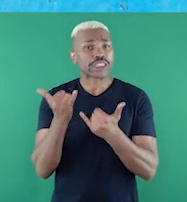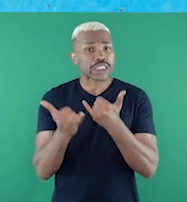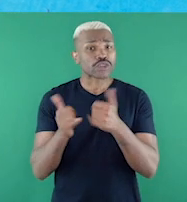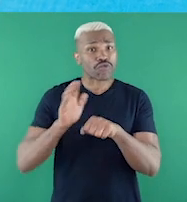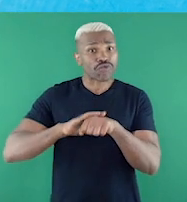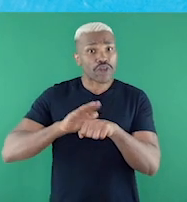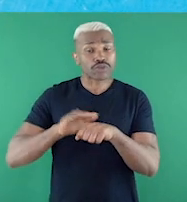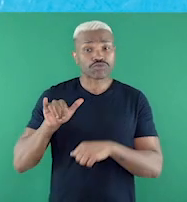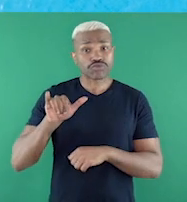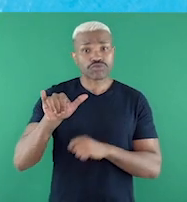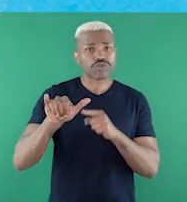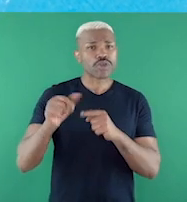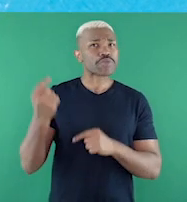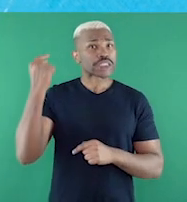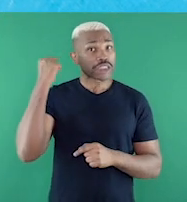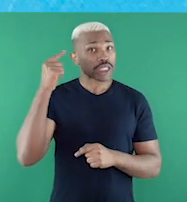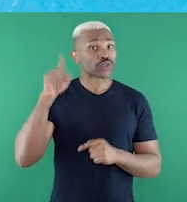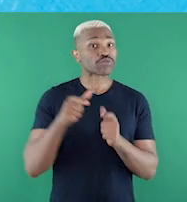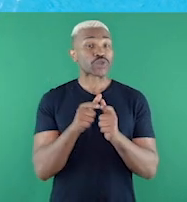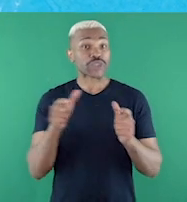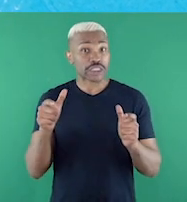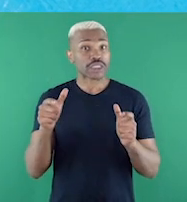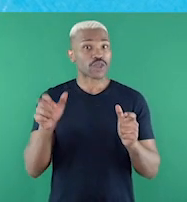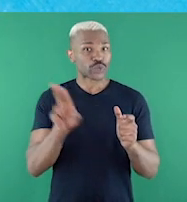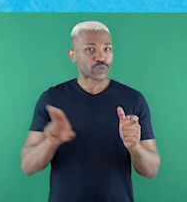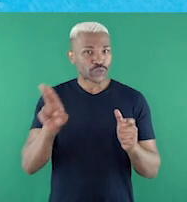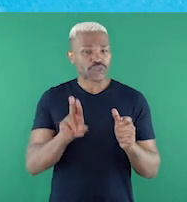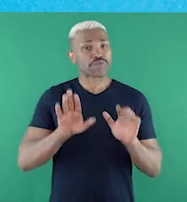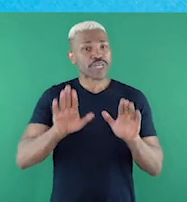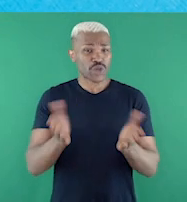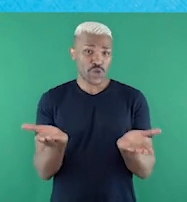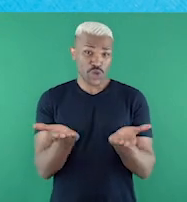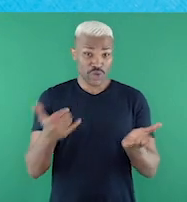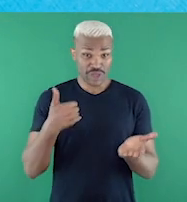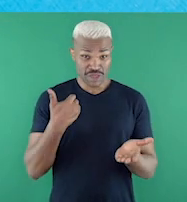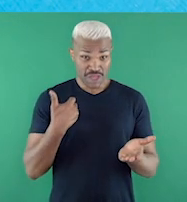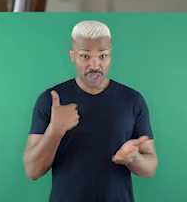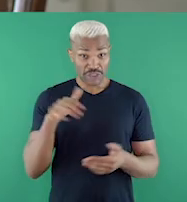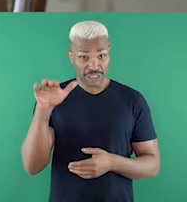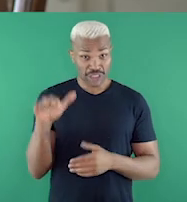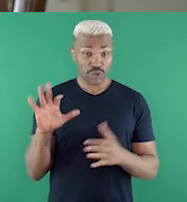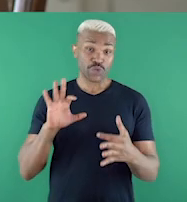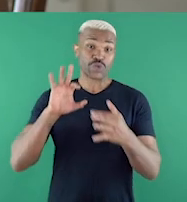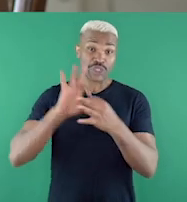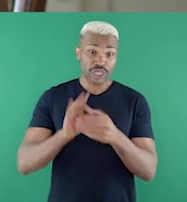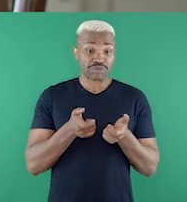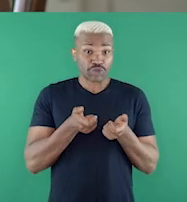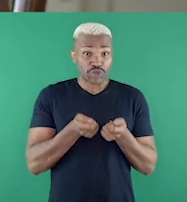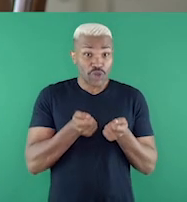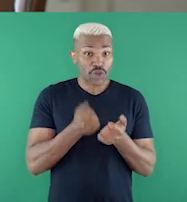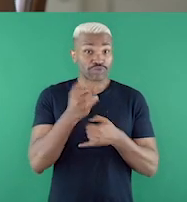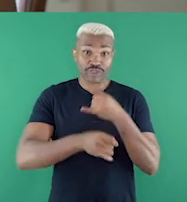artesanal, que antes era bem comum para as antigas gerações, mas as atuais gerações, que são muito conectadas aos jogos